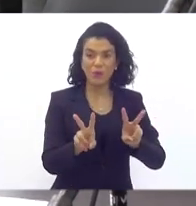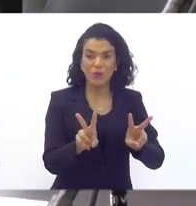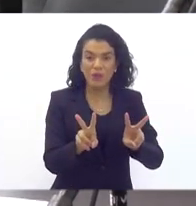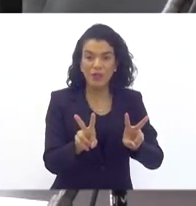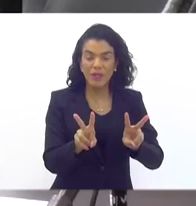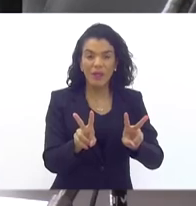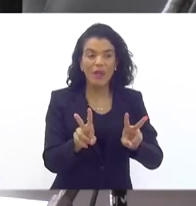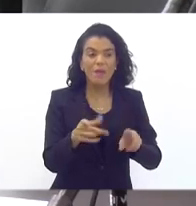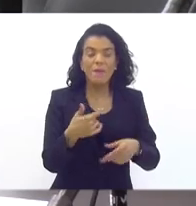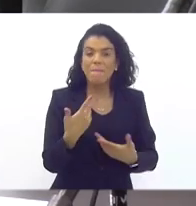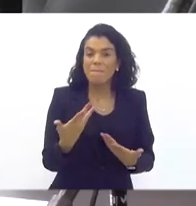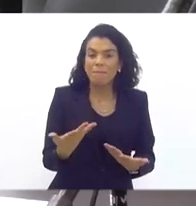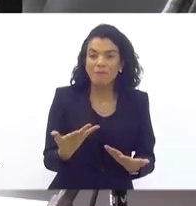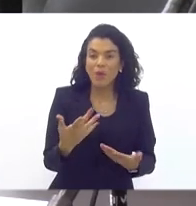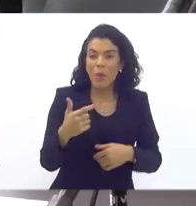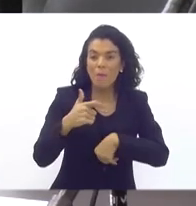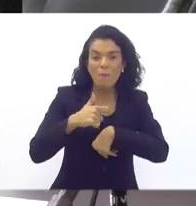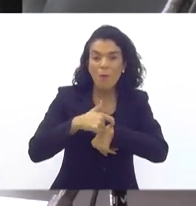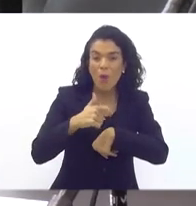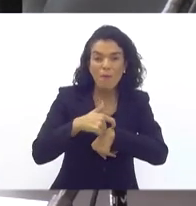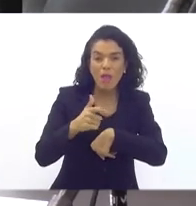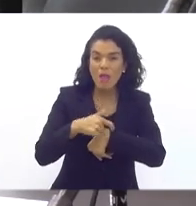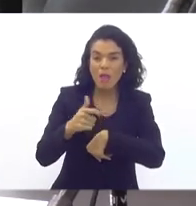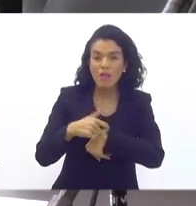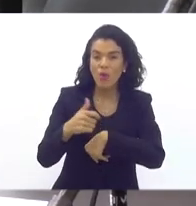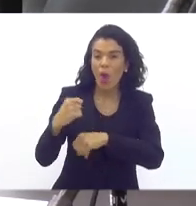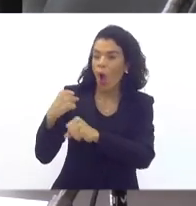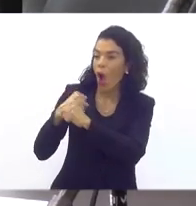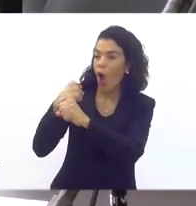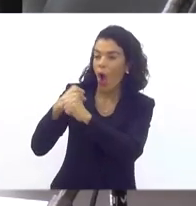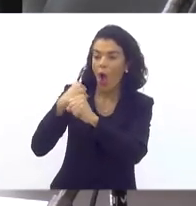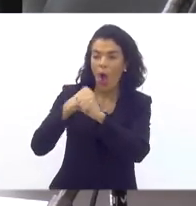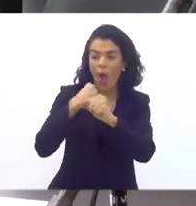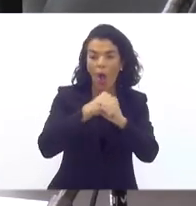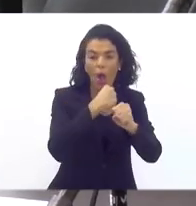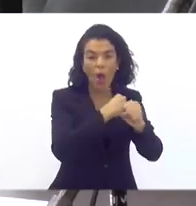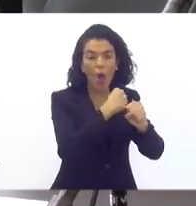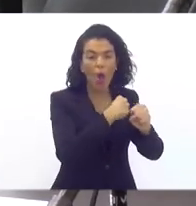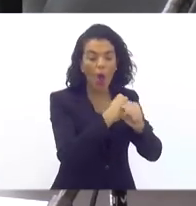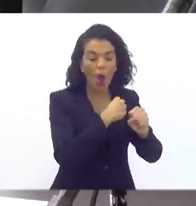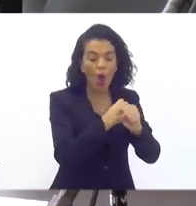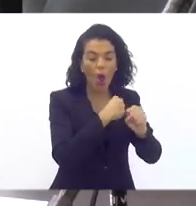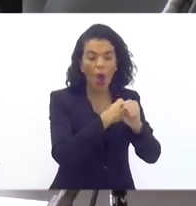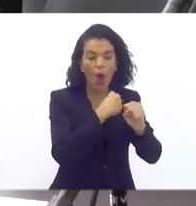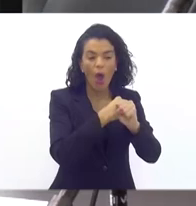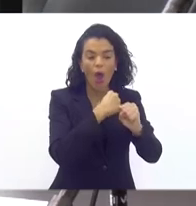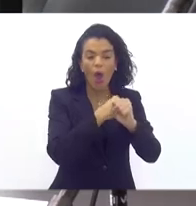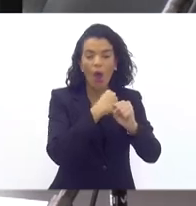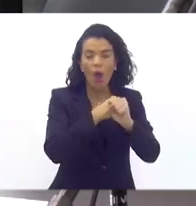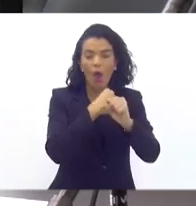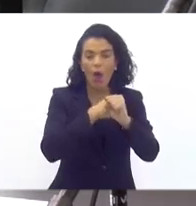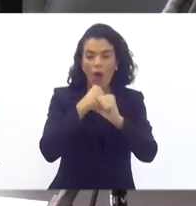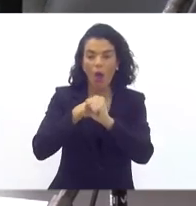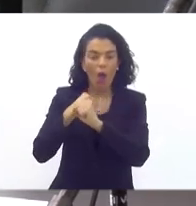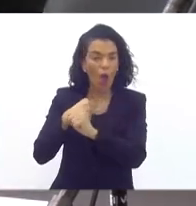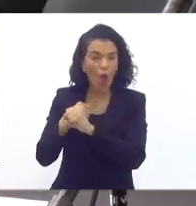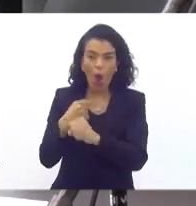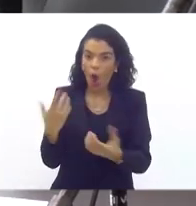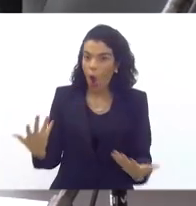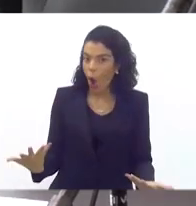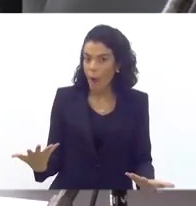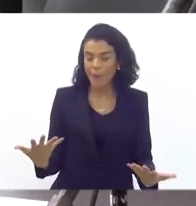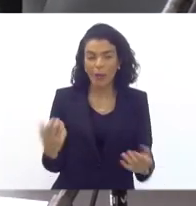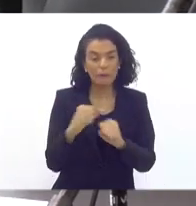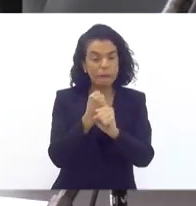em questão de momento aparecer obras faraônicas é se lamentar